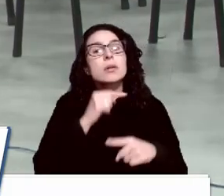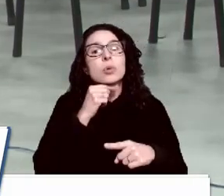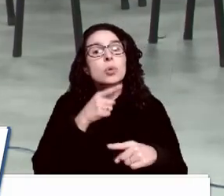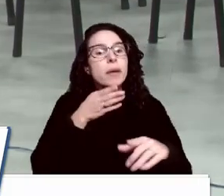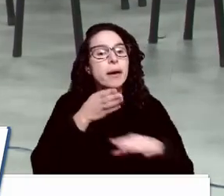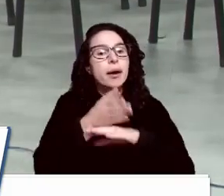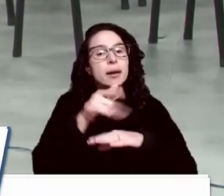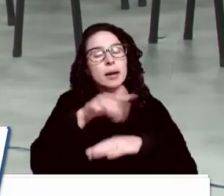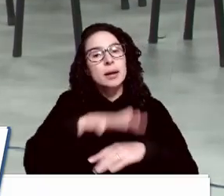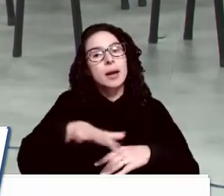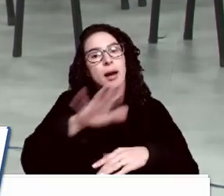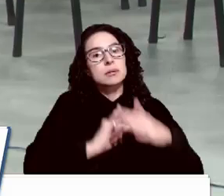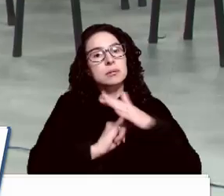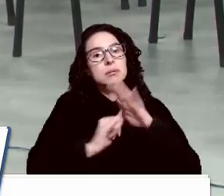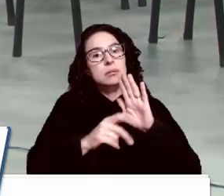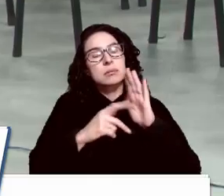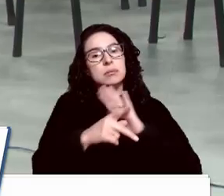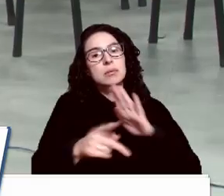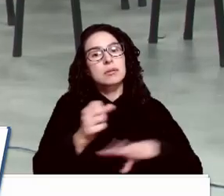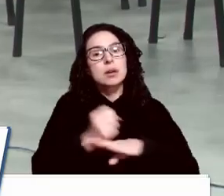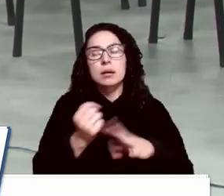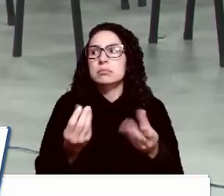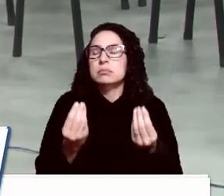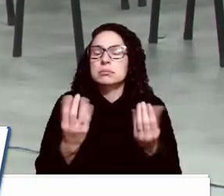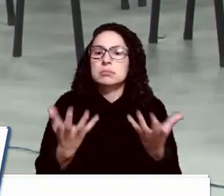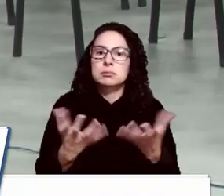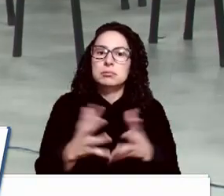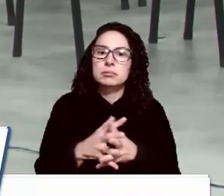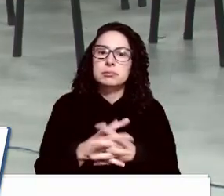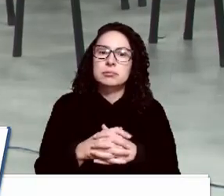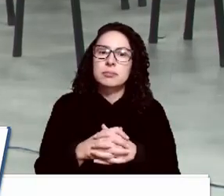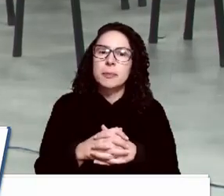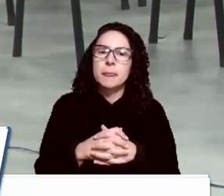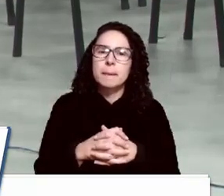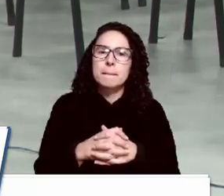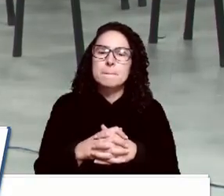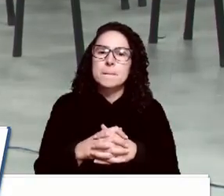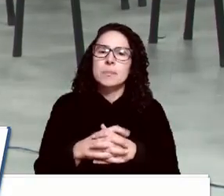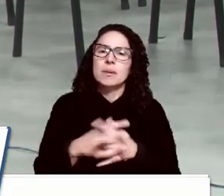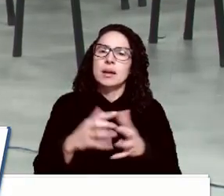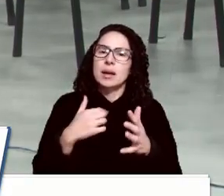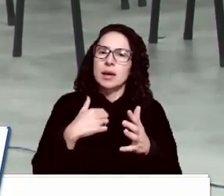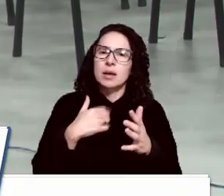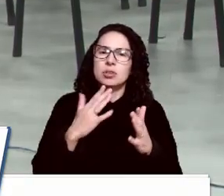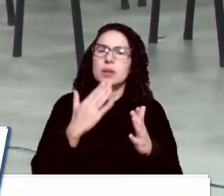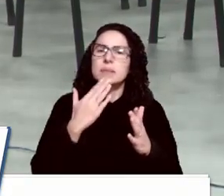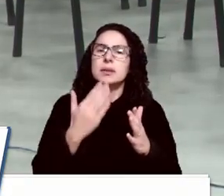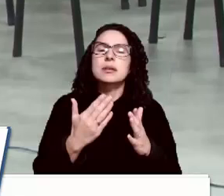em nenhuma instituição de Franca. Não tem cabimento isso. Então, eu ia pedir